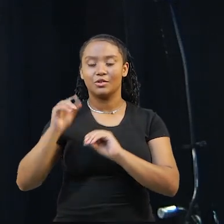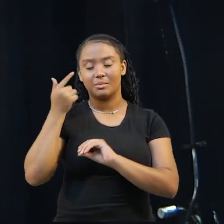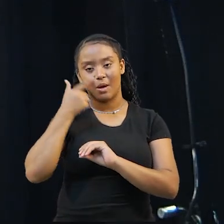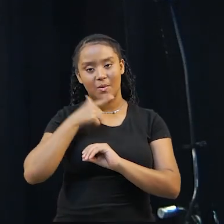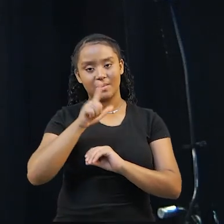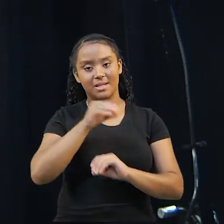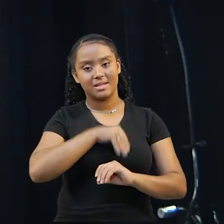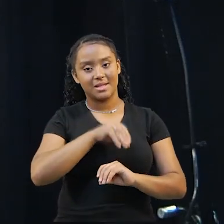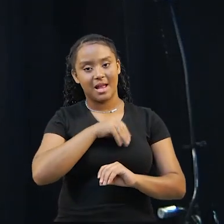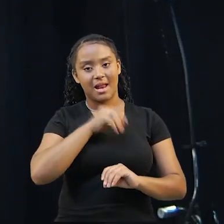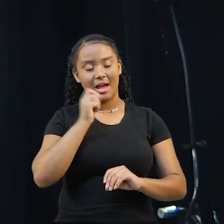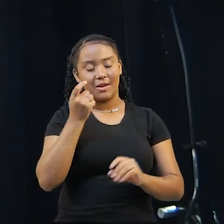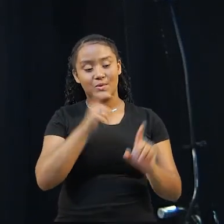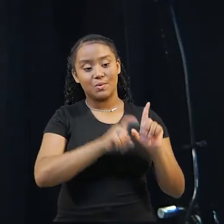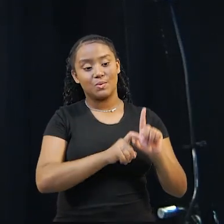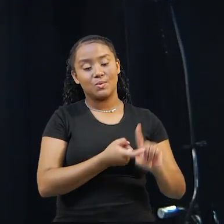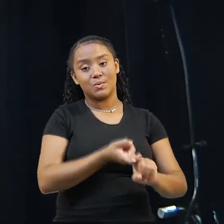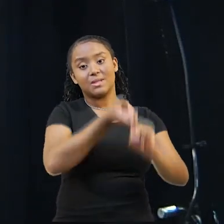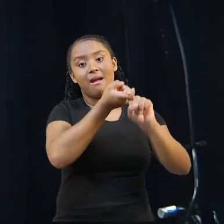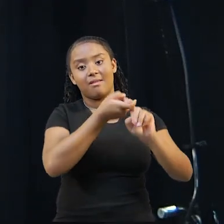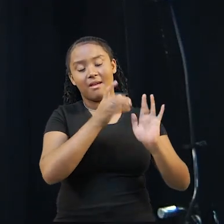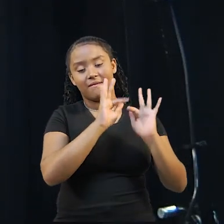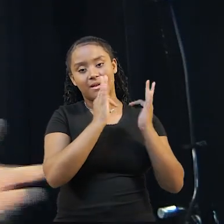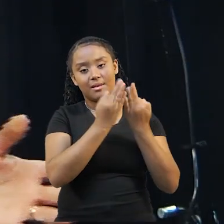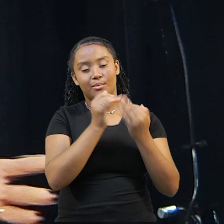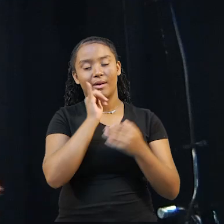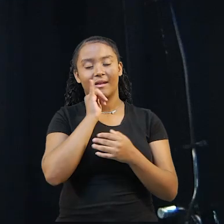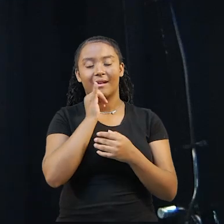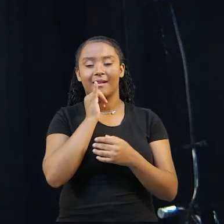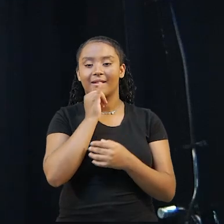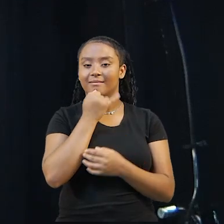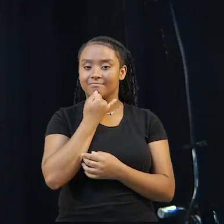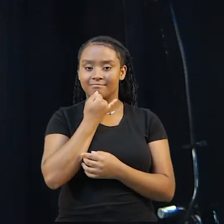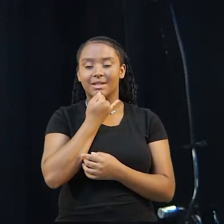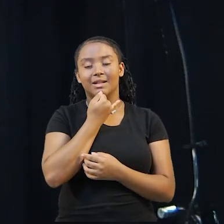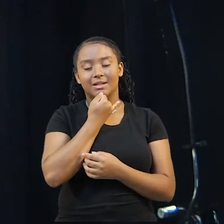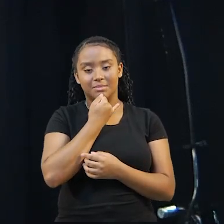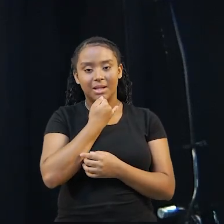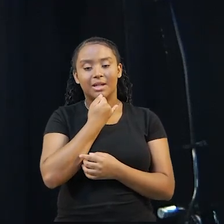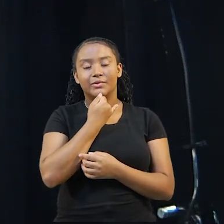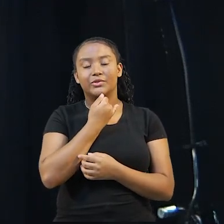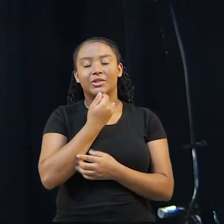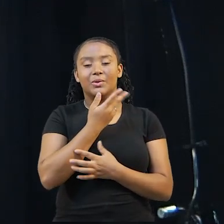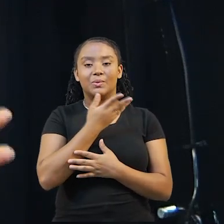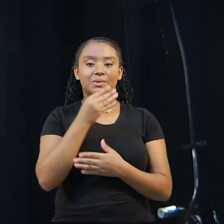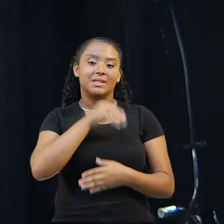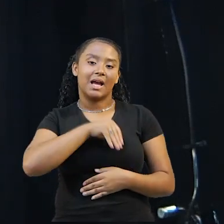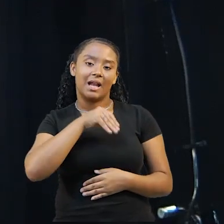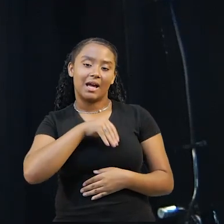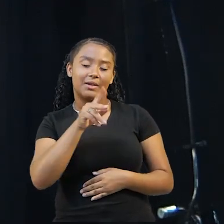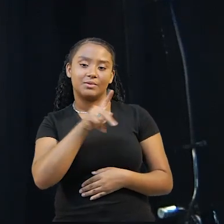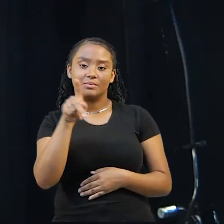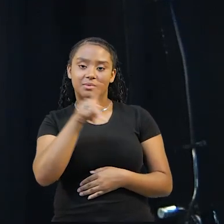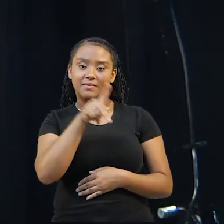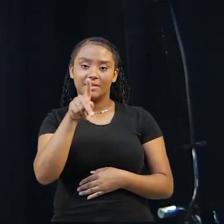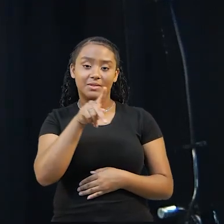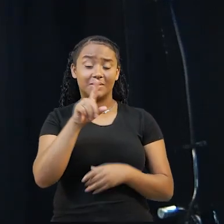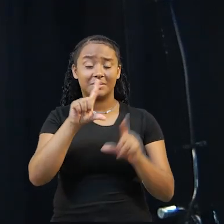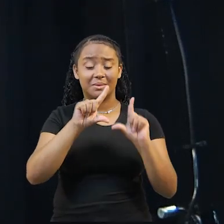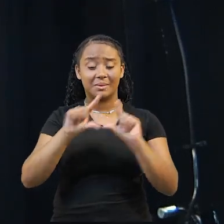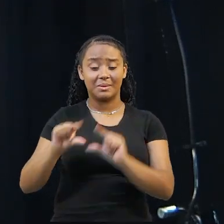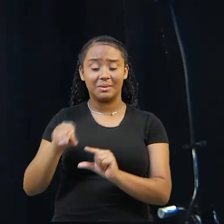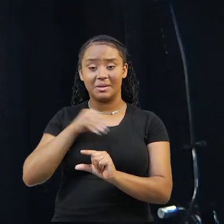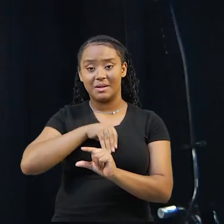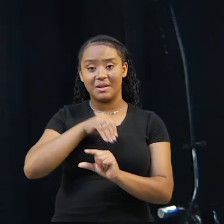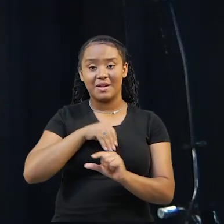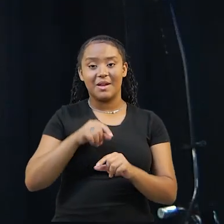o salário de professor ainda é muito baixo. A gente, né, estava comemorando aí essa